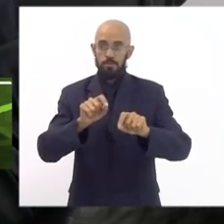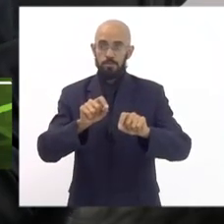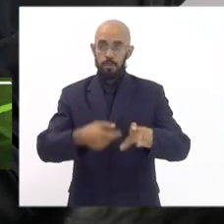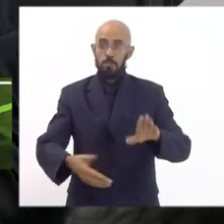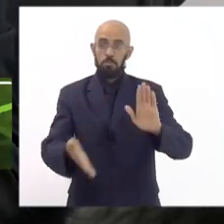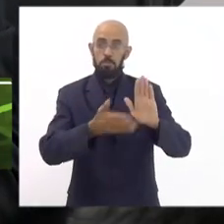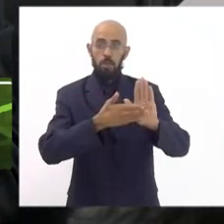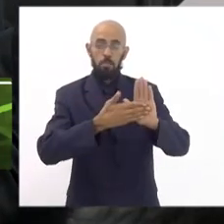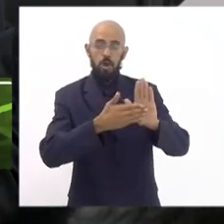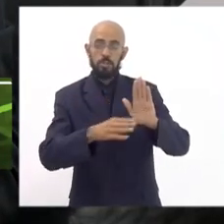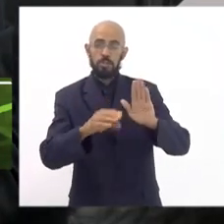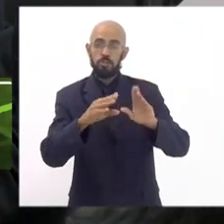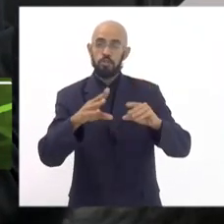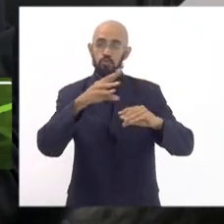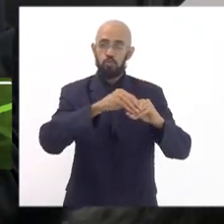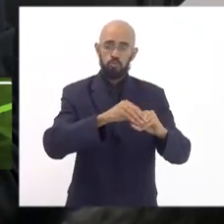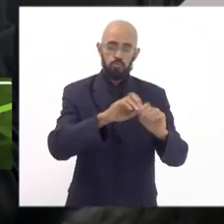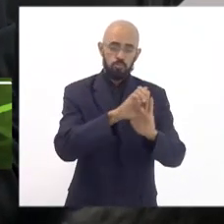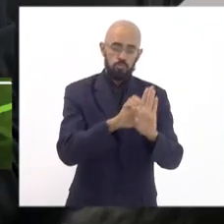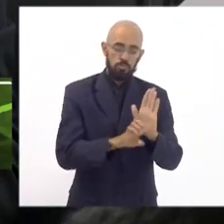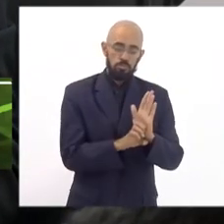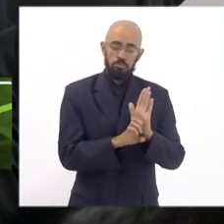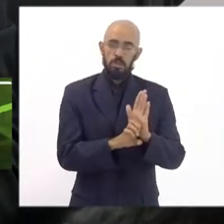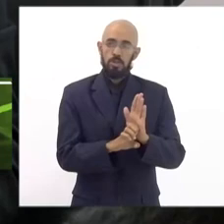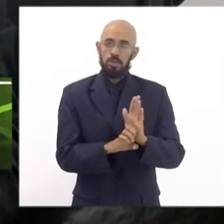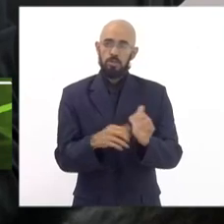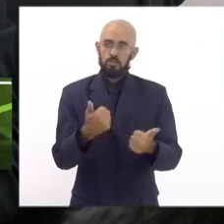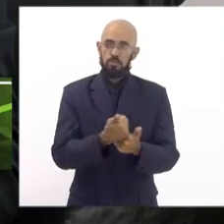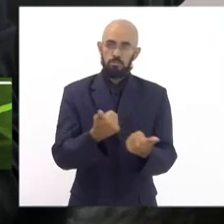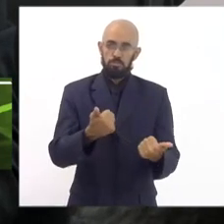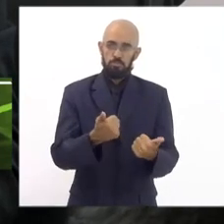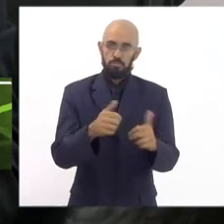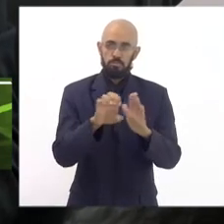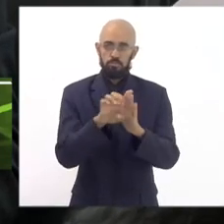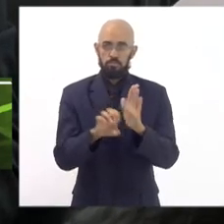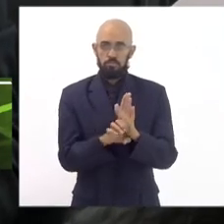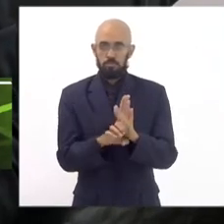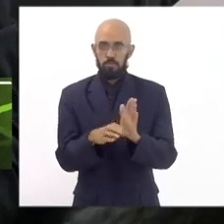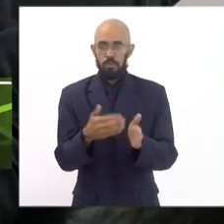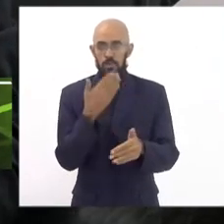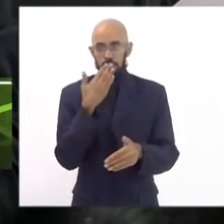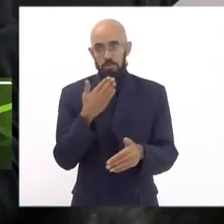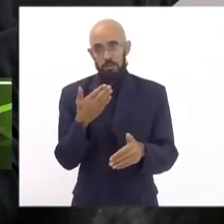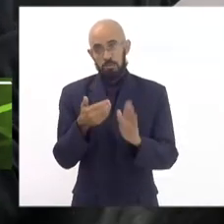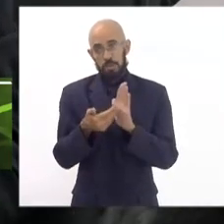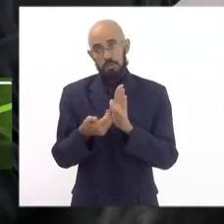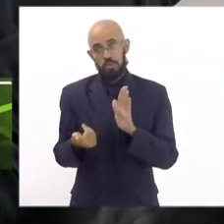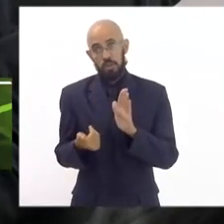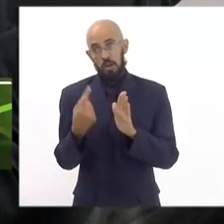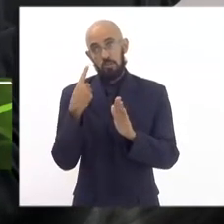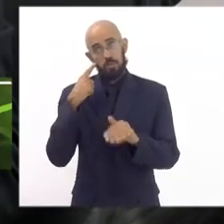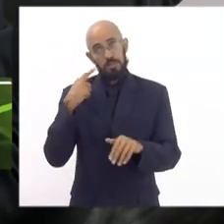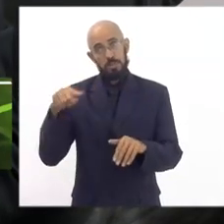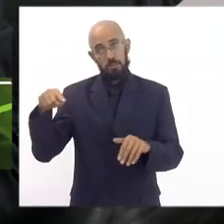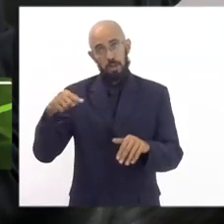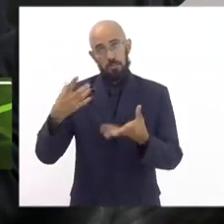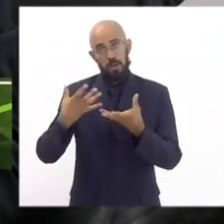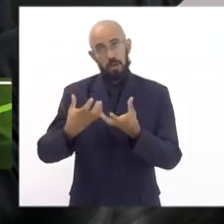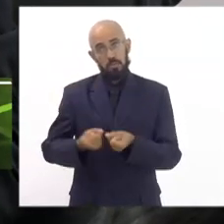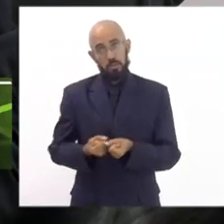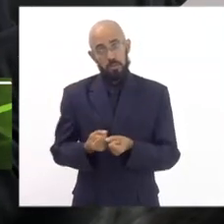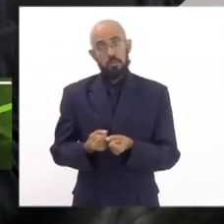propostas de sub-emendas às emendas. Então, eu vou pedir a Vossa Excelência para... Vou retirar de pauta por uma semana para acolher